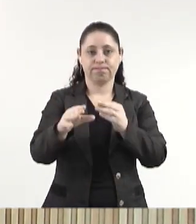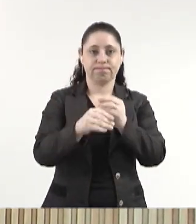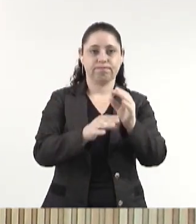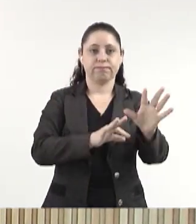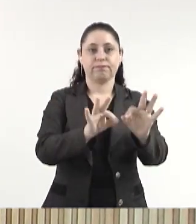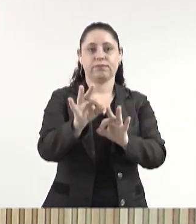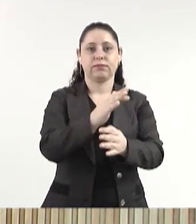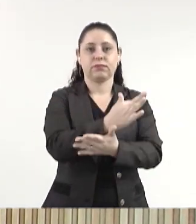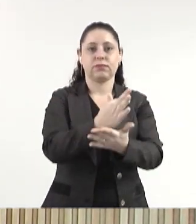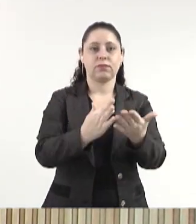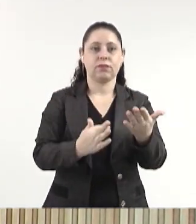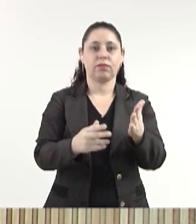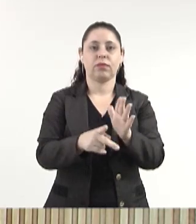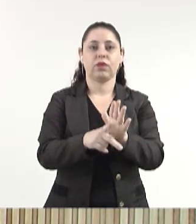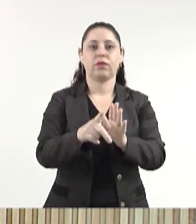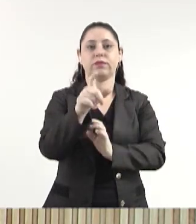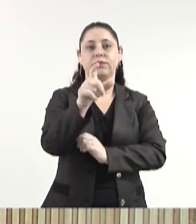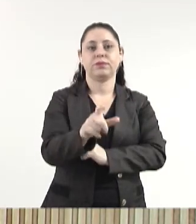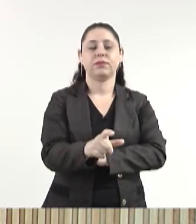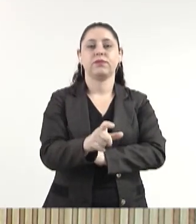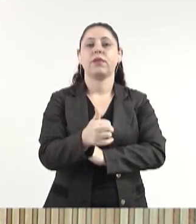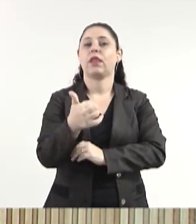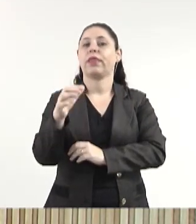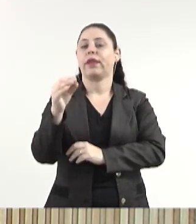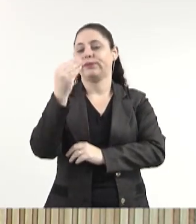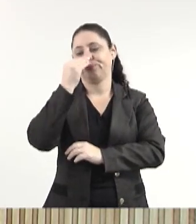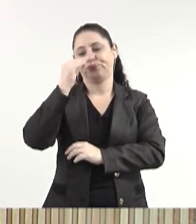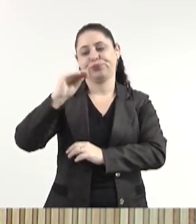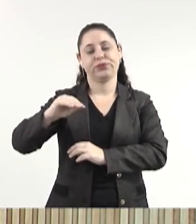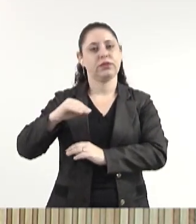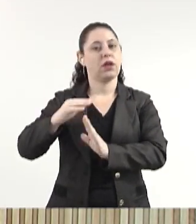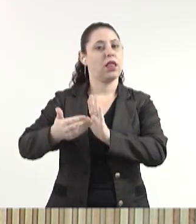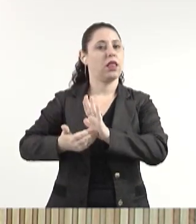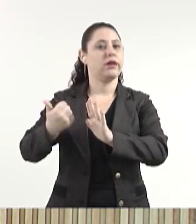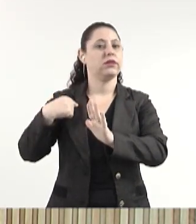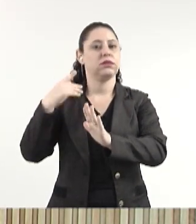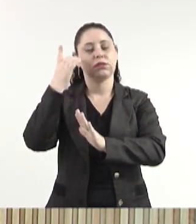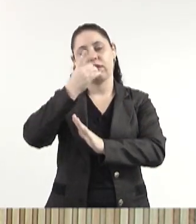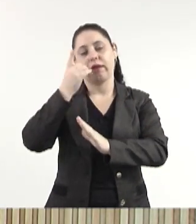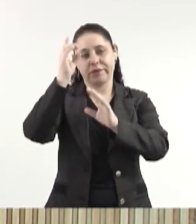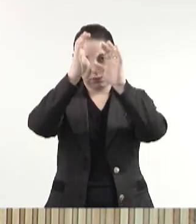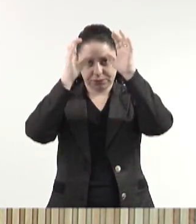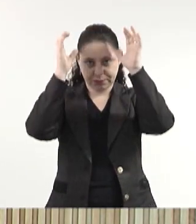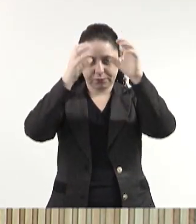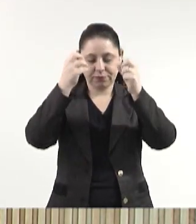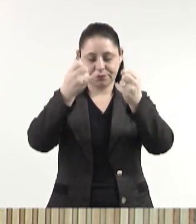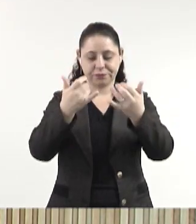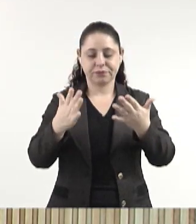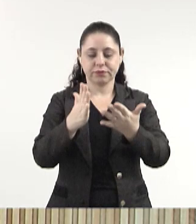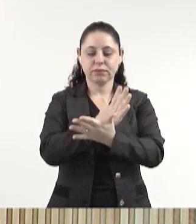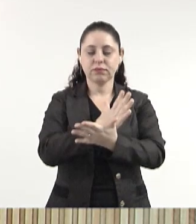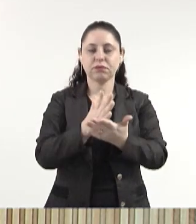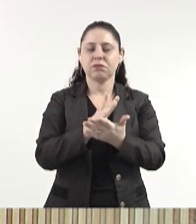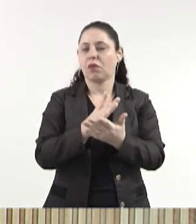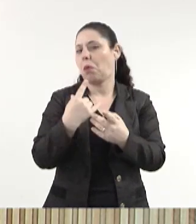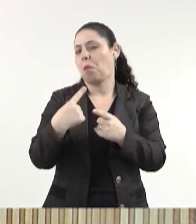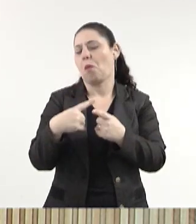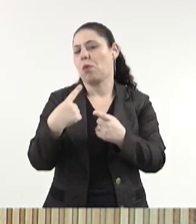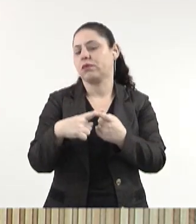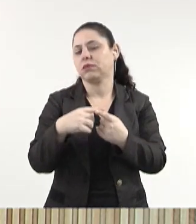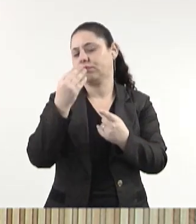encaixadas no texto encaminhado pelo Poder Executivo, 10 foram rejeitadas, inclusive o deputado Caravina falou sobre algumas possíveis